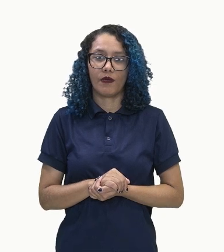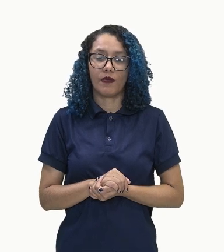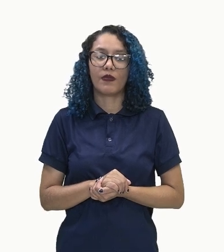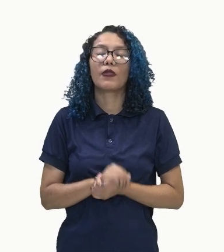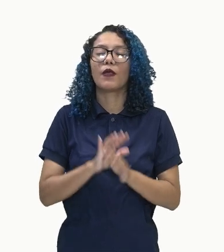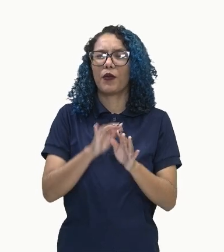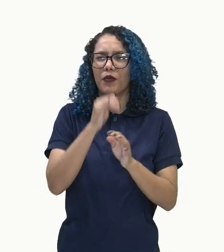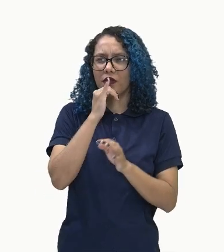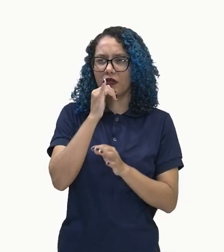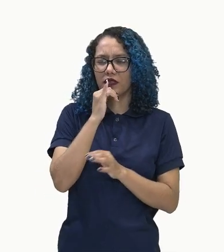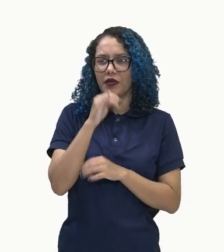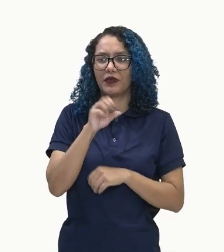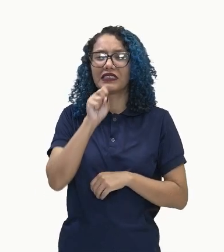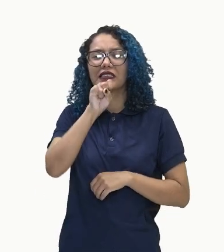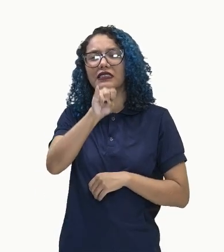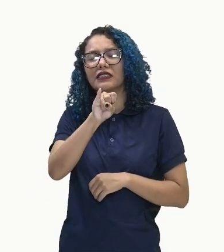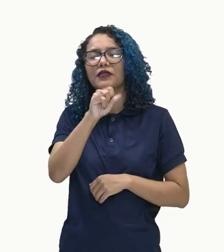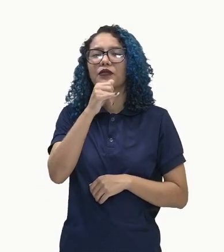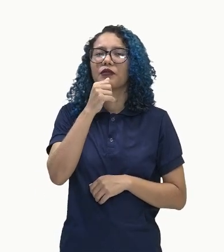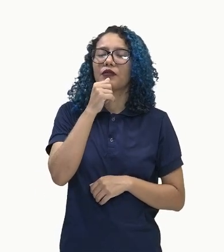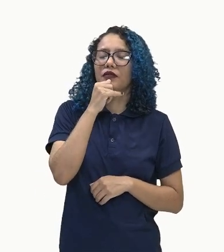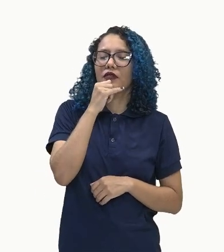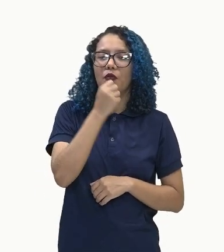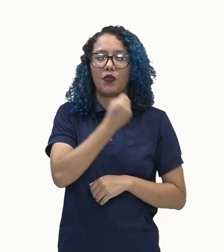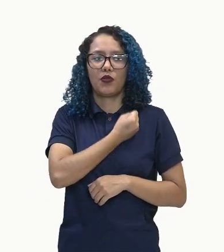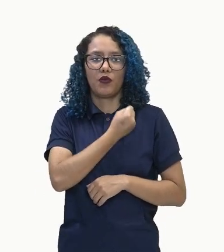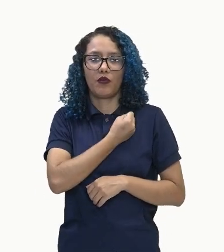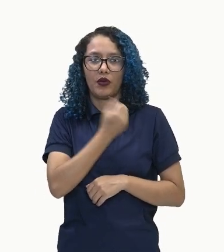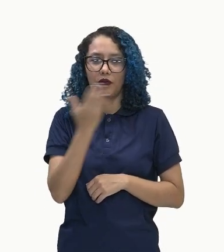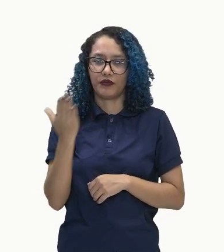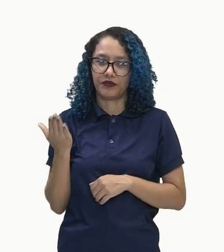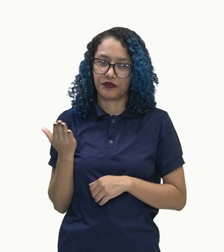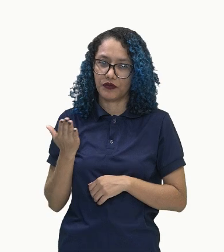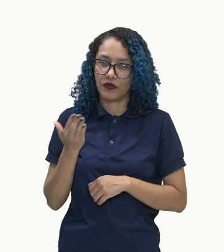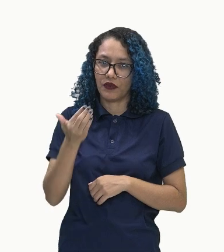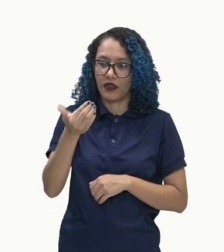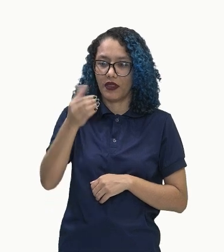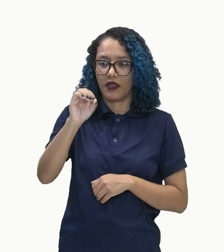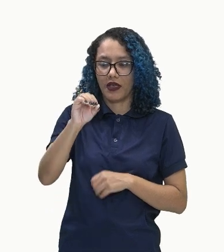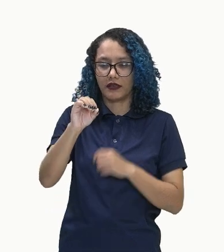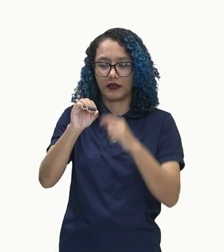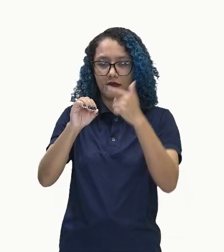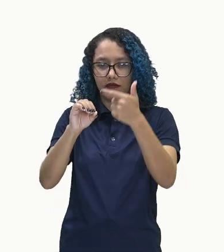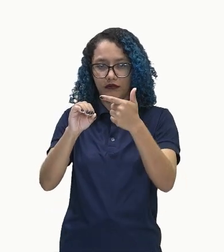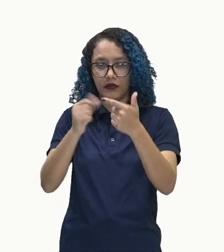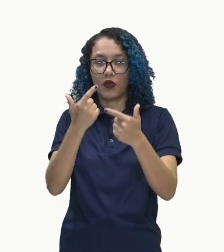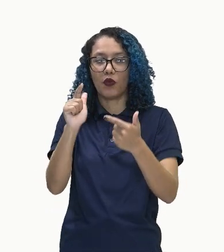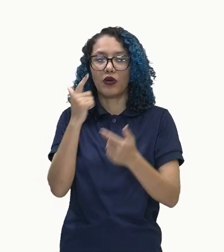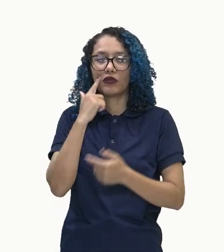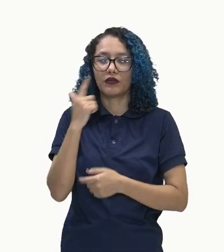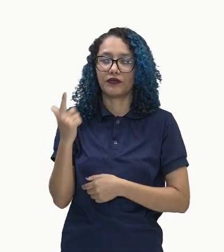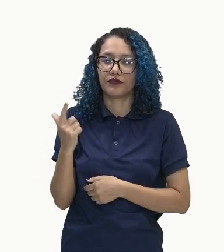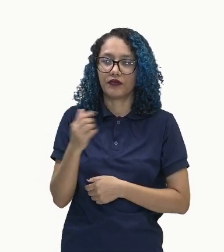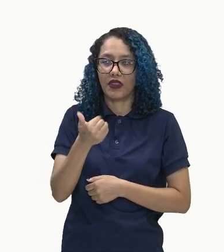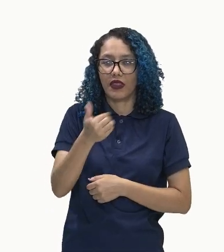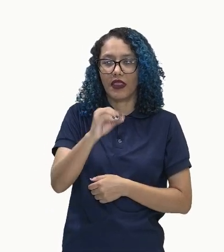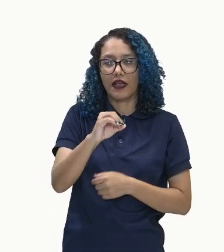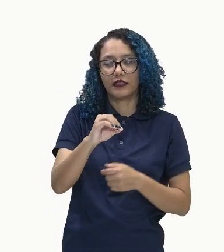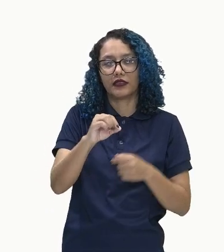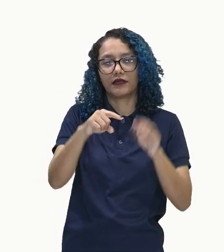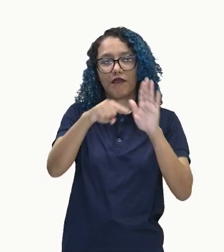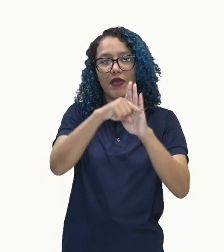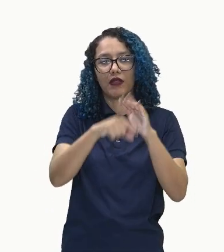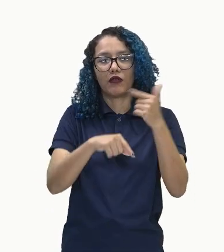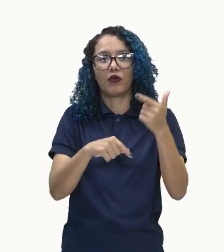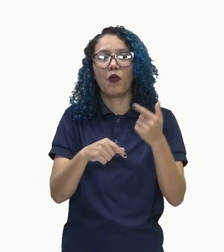eu tivesse assim, ó, um número tipo 10 elevado ao quadrado e 10 elevado na menos 2, quem